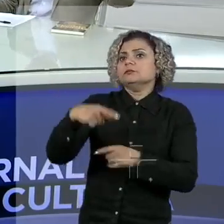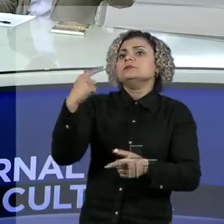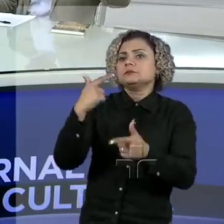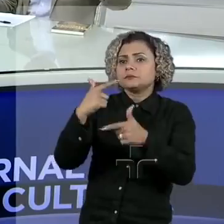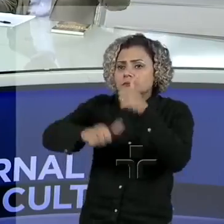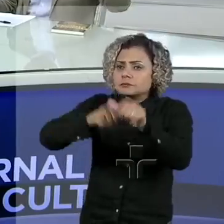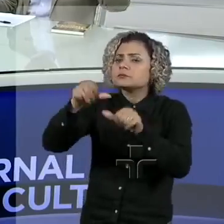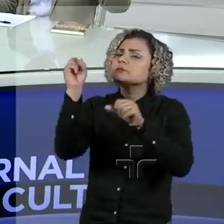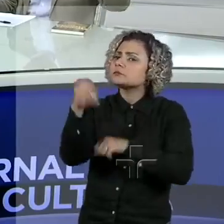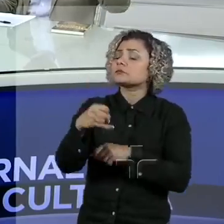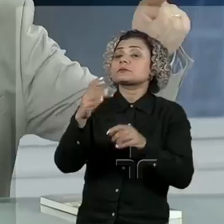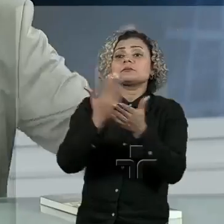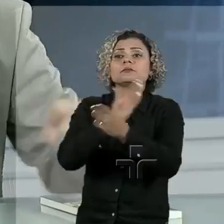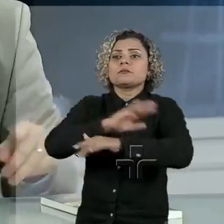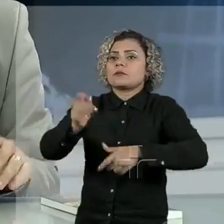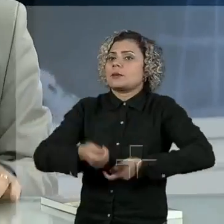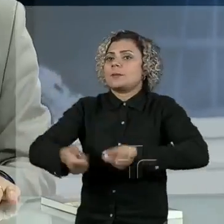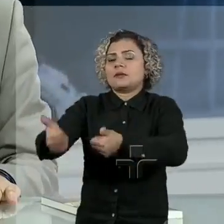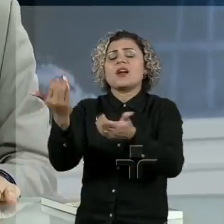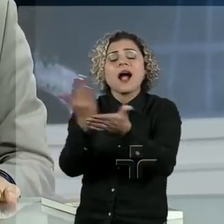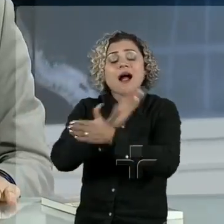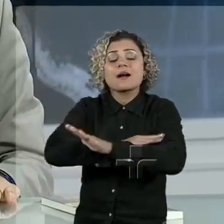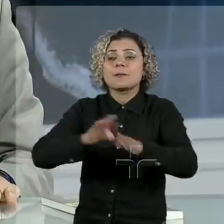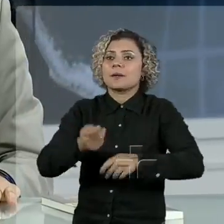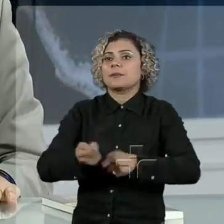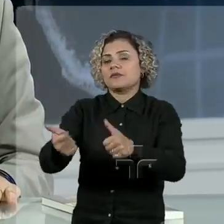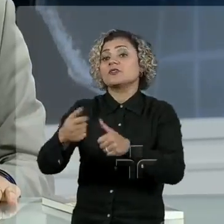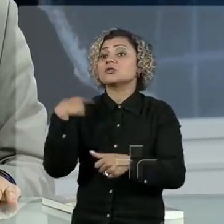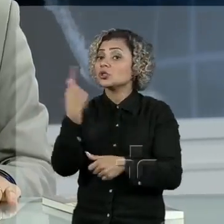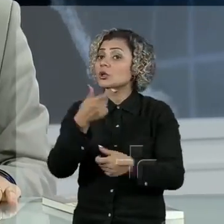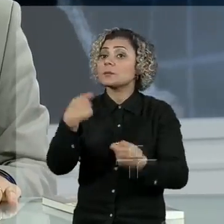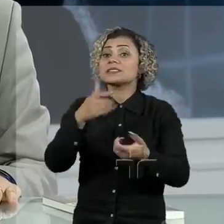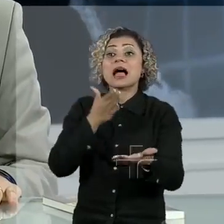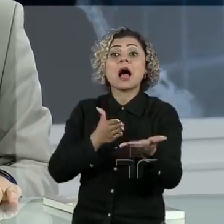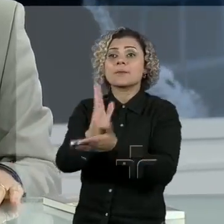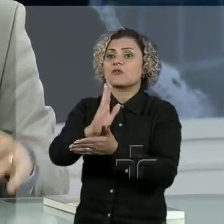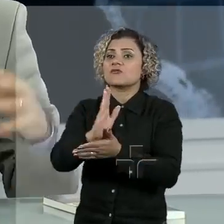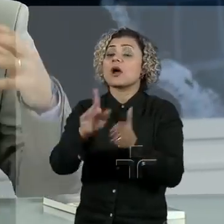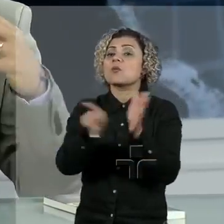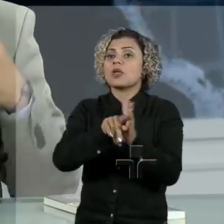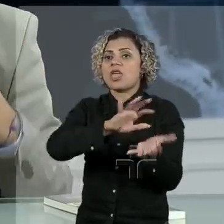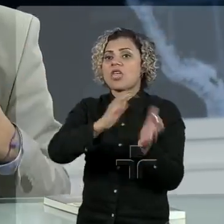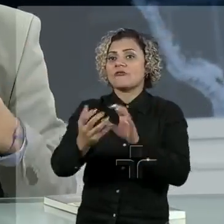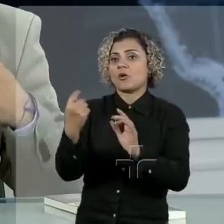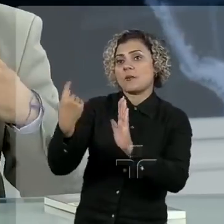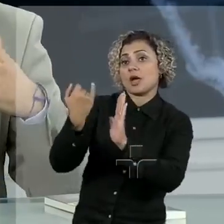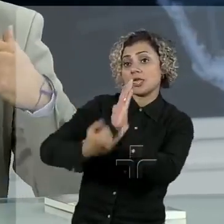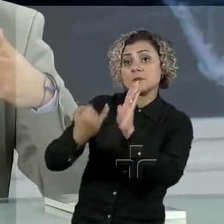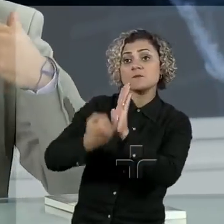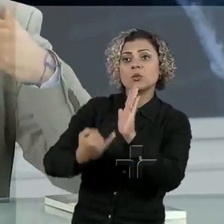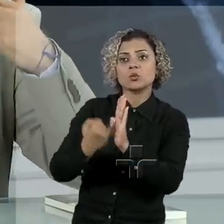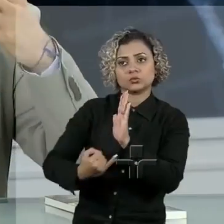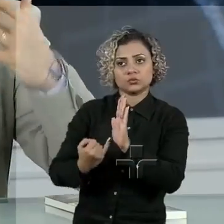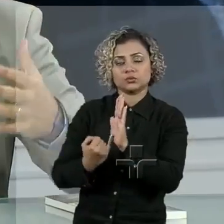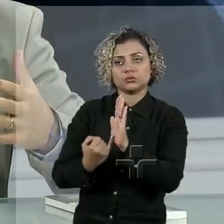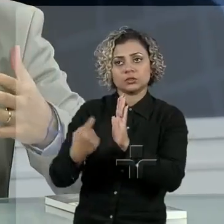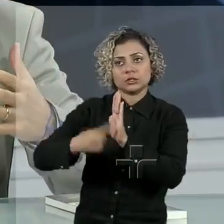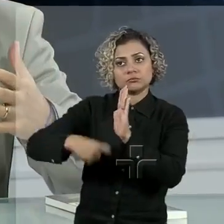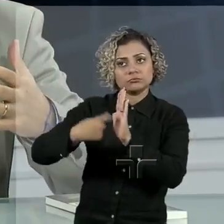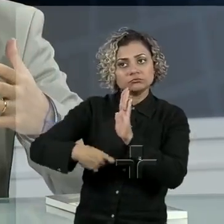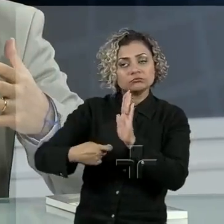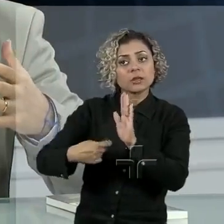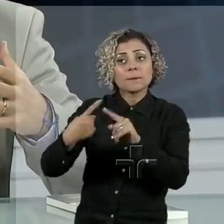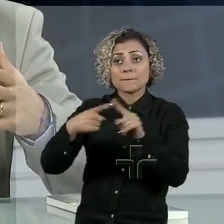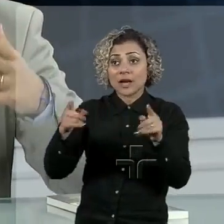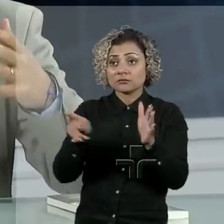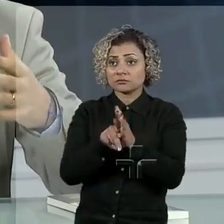para combater privilégios e vamos aprovar uma reforma tributária. Mas o protagonismo